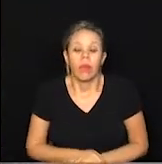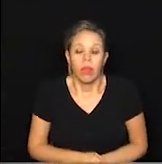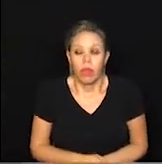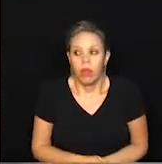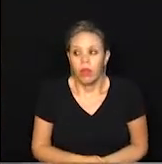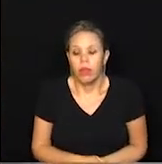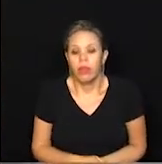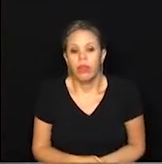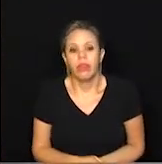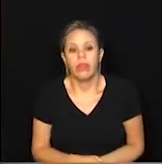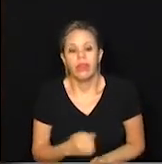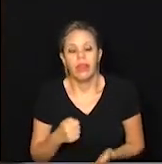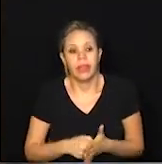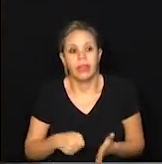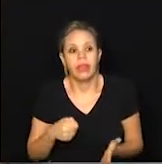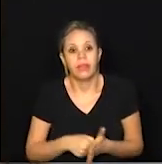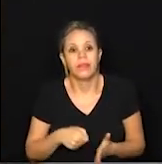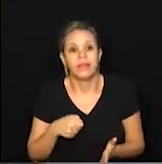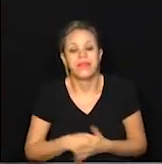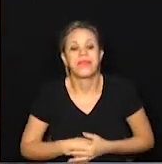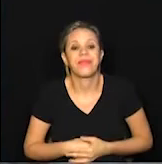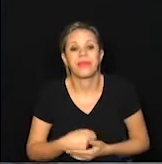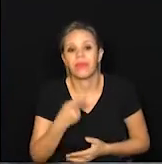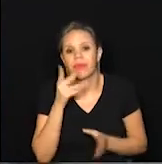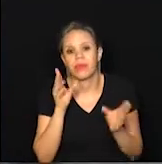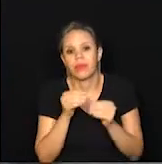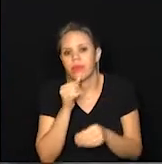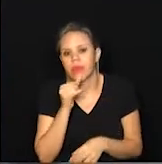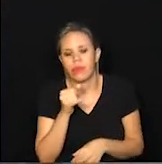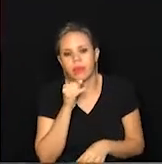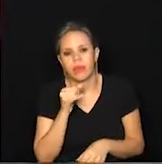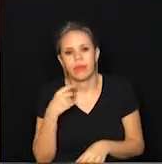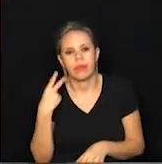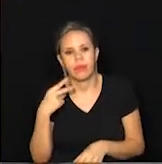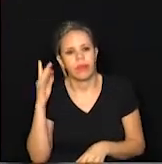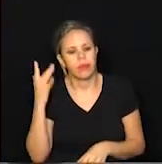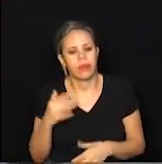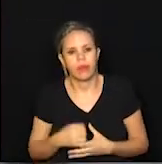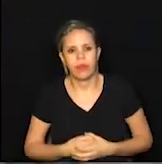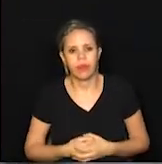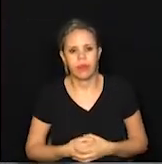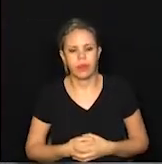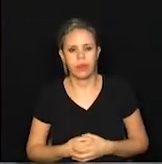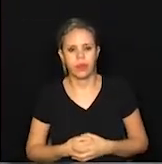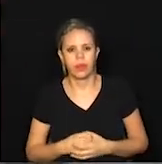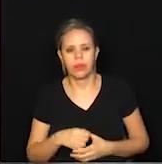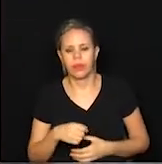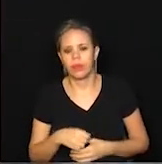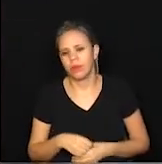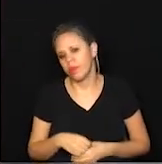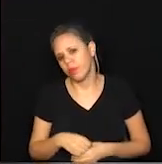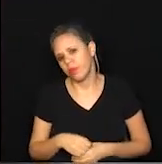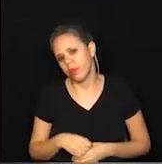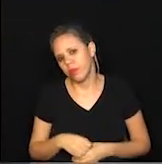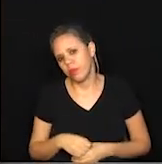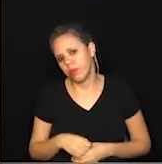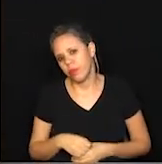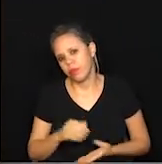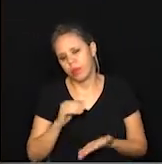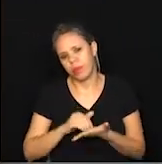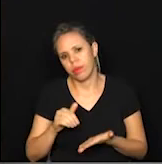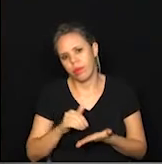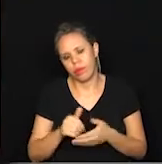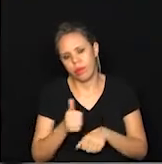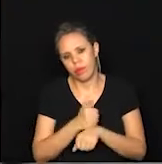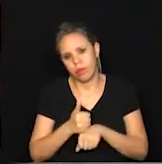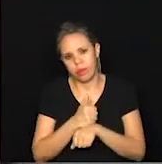gente tem que lutar. Falar especificamente da vereadora Guida, a questão dos assessores que estão aqui na